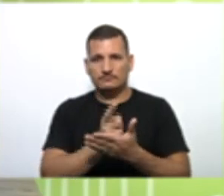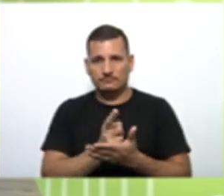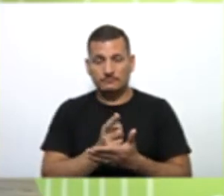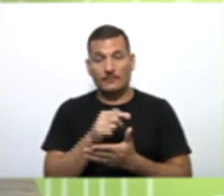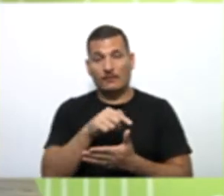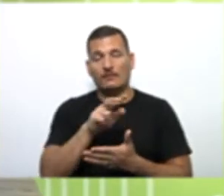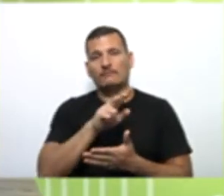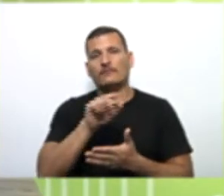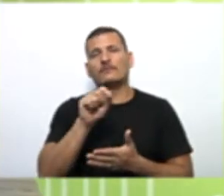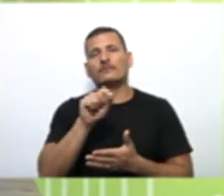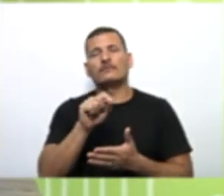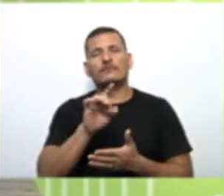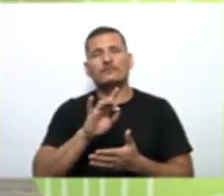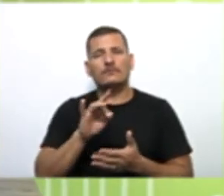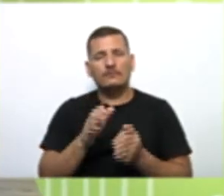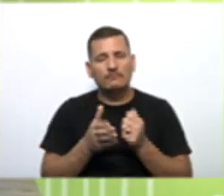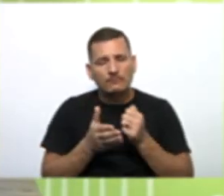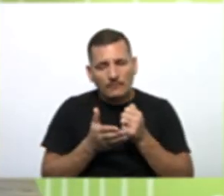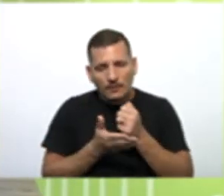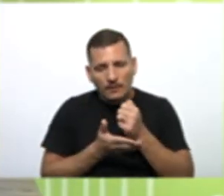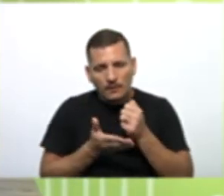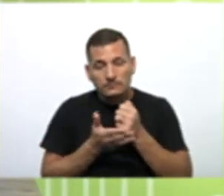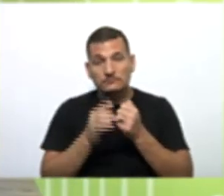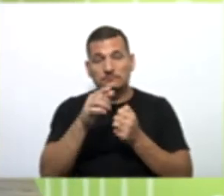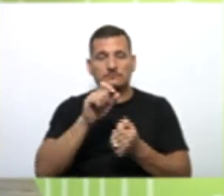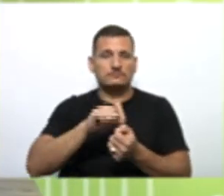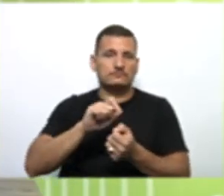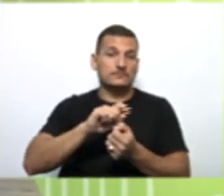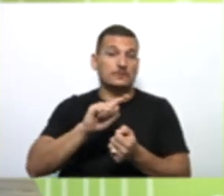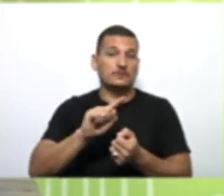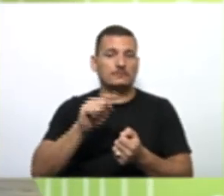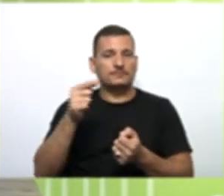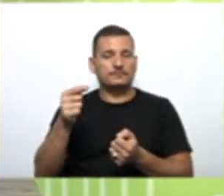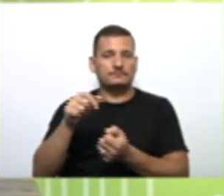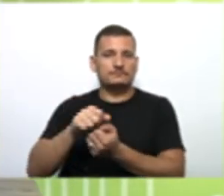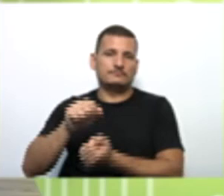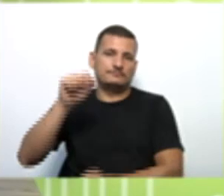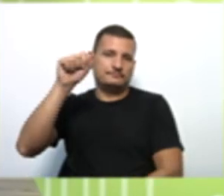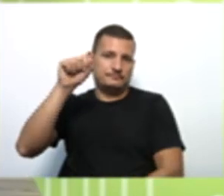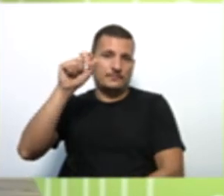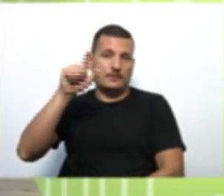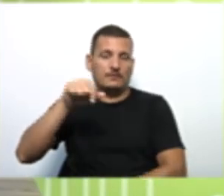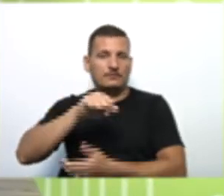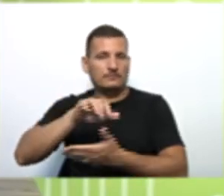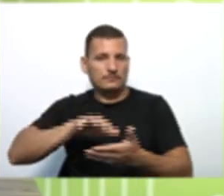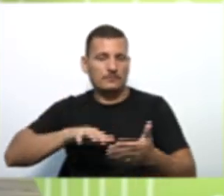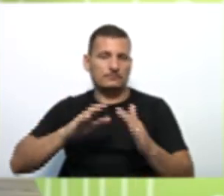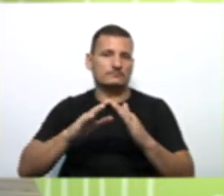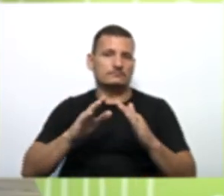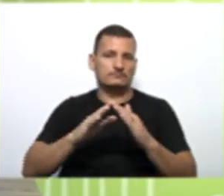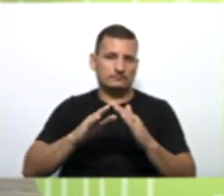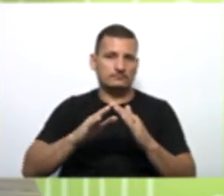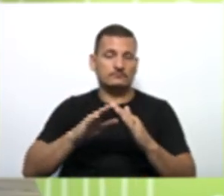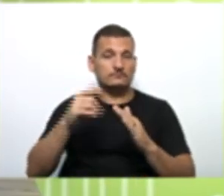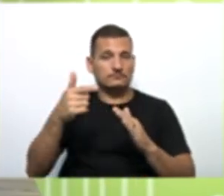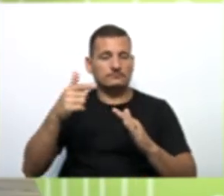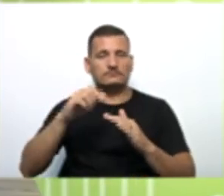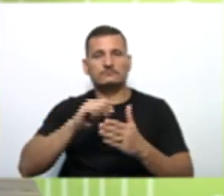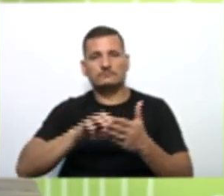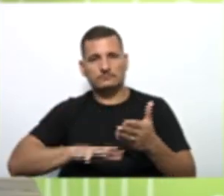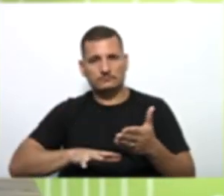servir de base para vocês construírem o banner, que é a atividade de percurso da nossa disciplina, a segunda